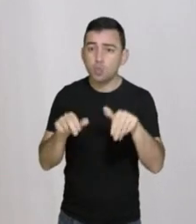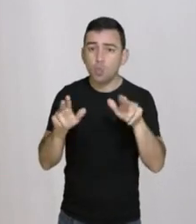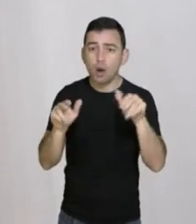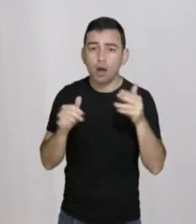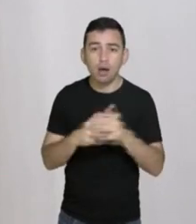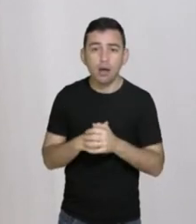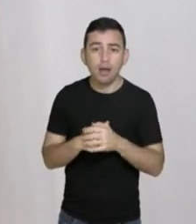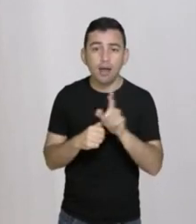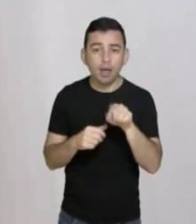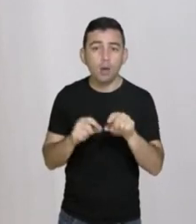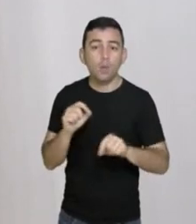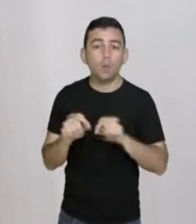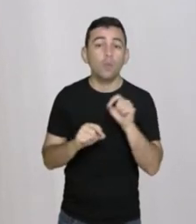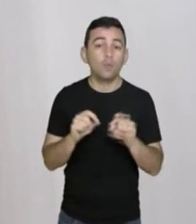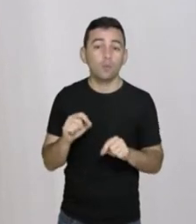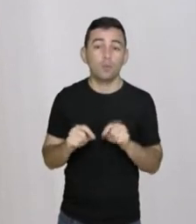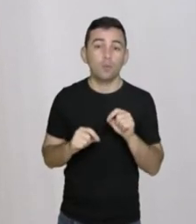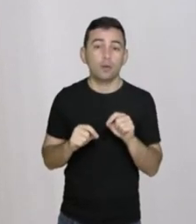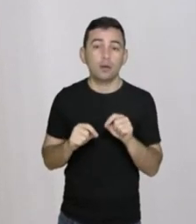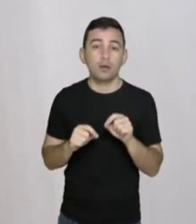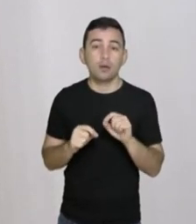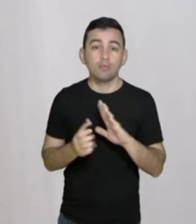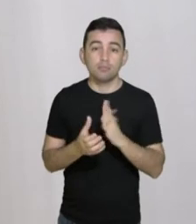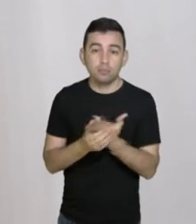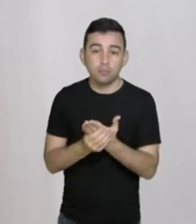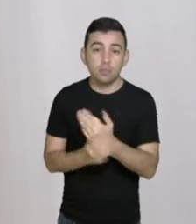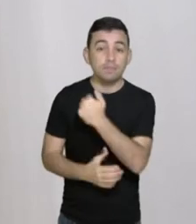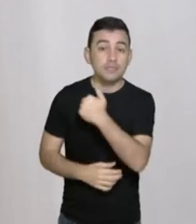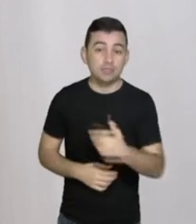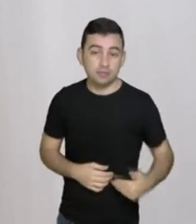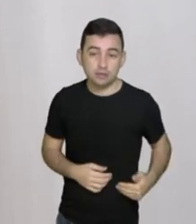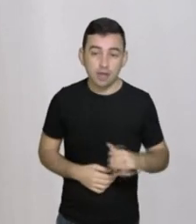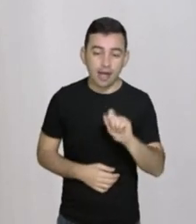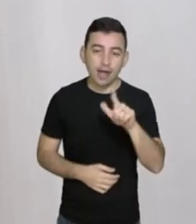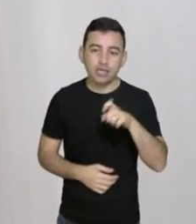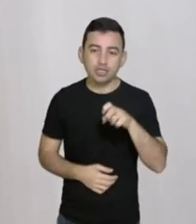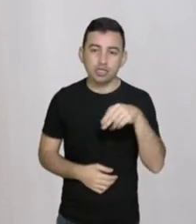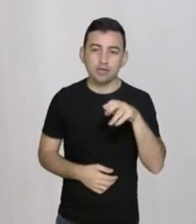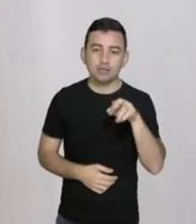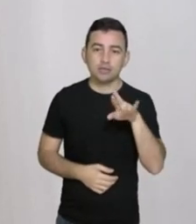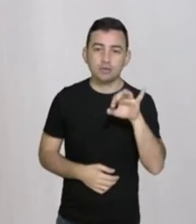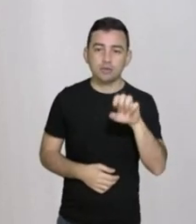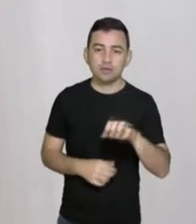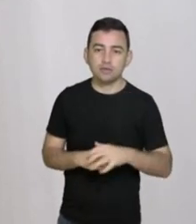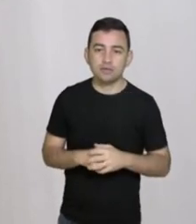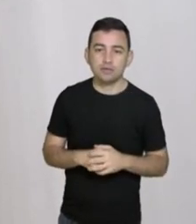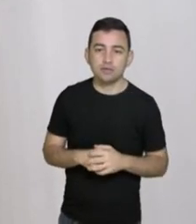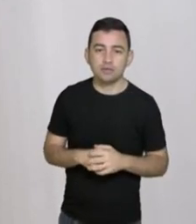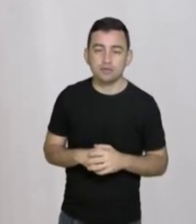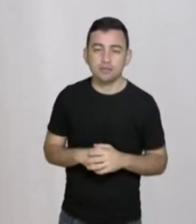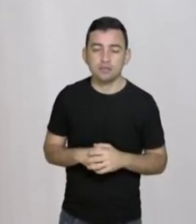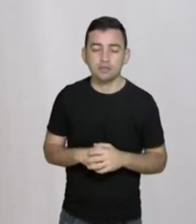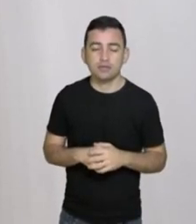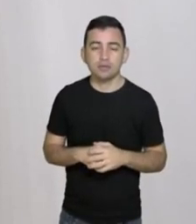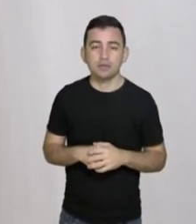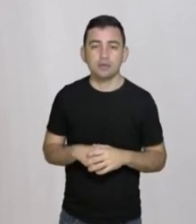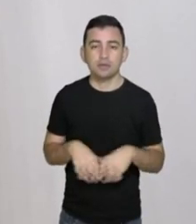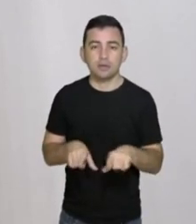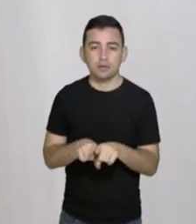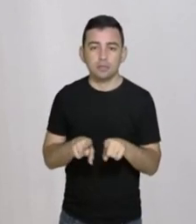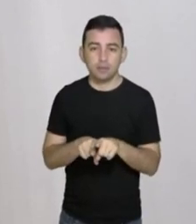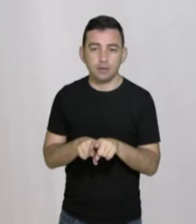o tal do inquérito que o ministro Alexandre de Moraes é o relator. A